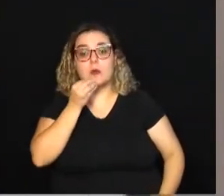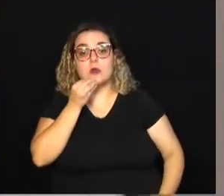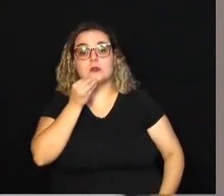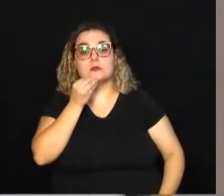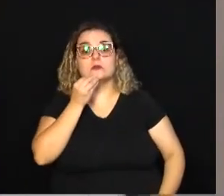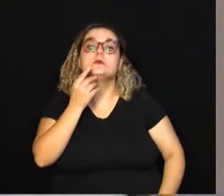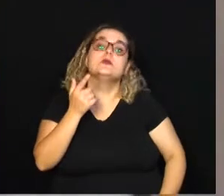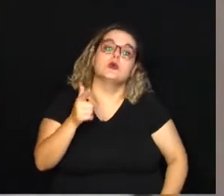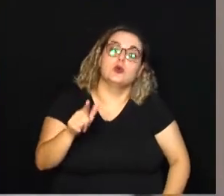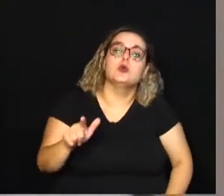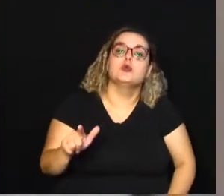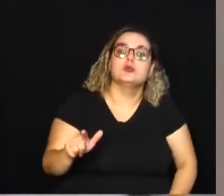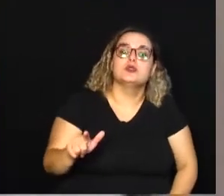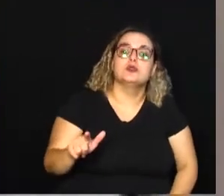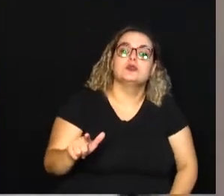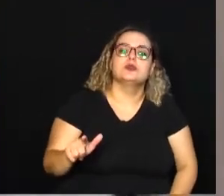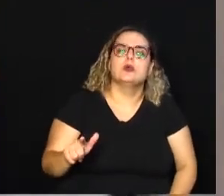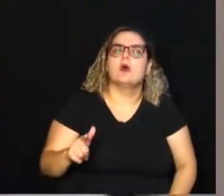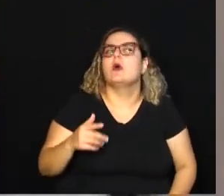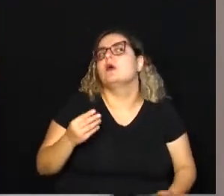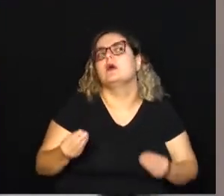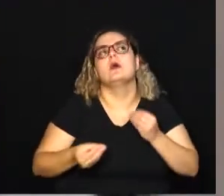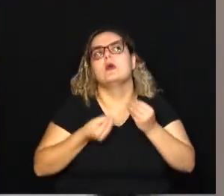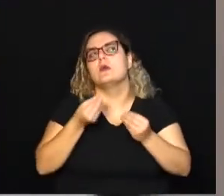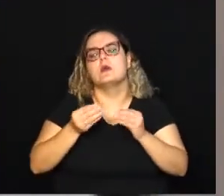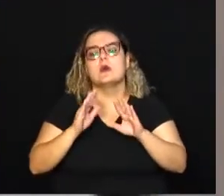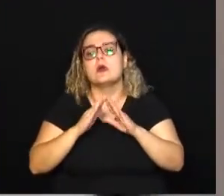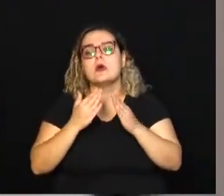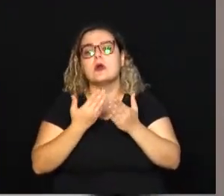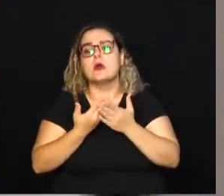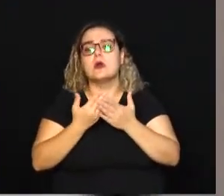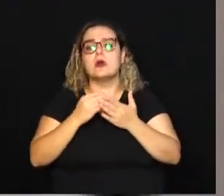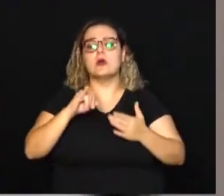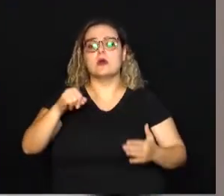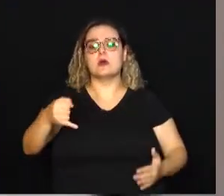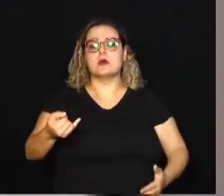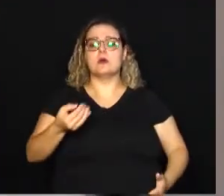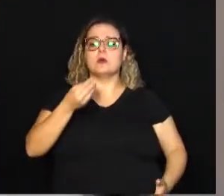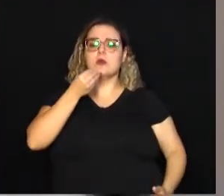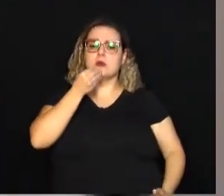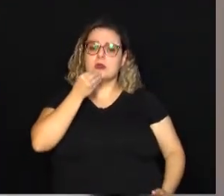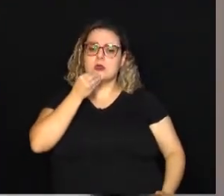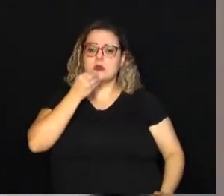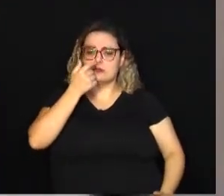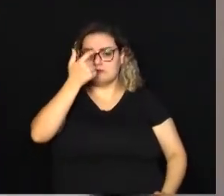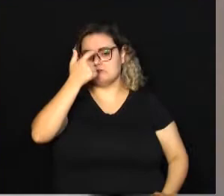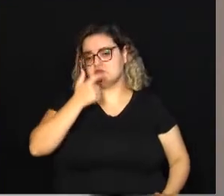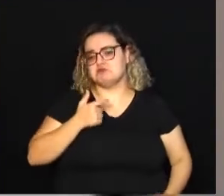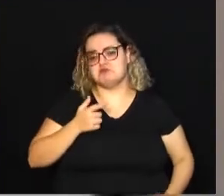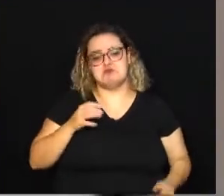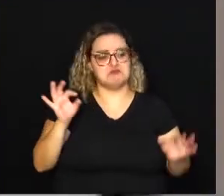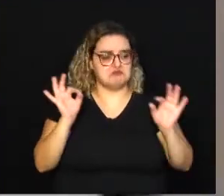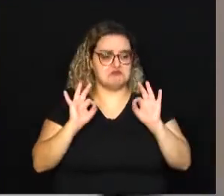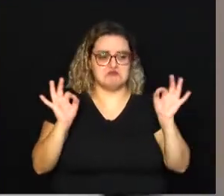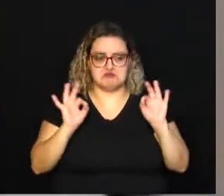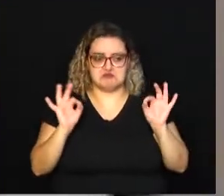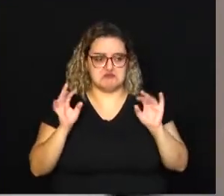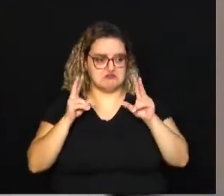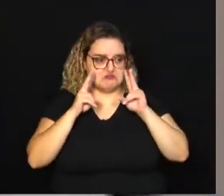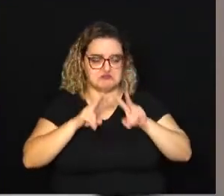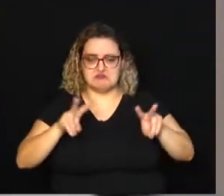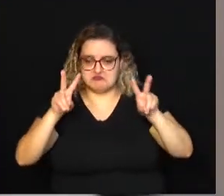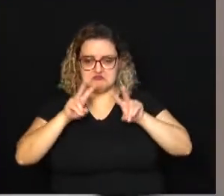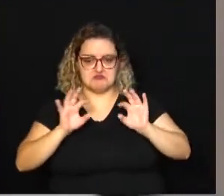ainda. Como que a escola tem aproveitado isso? Eu, pelo menos, não tenho visto esse aproveitamento